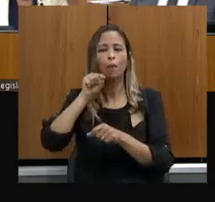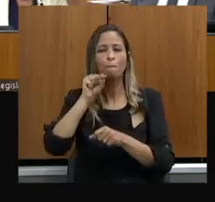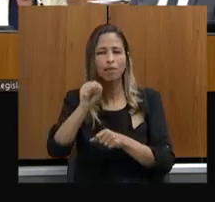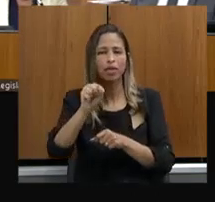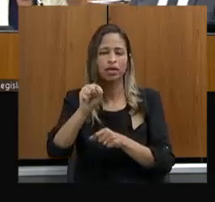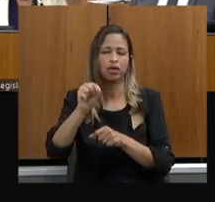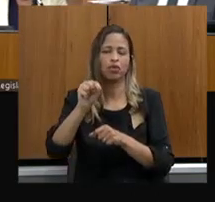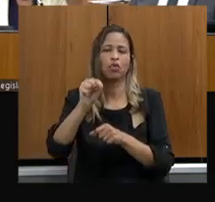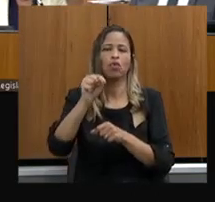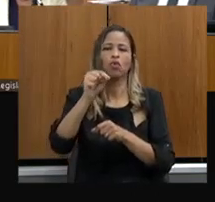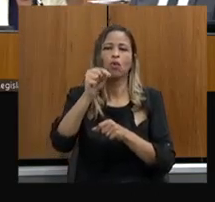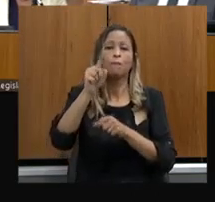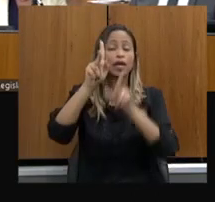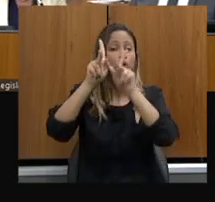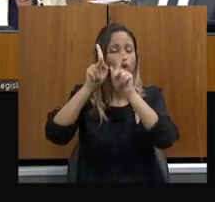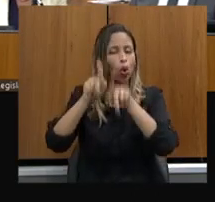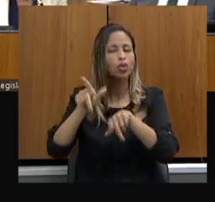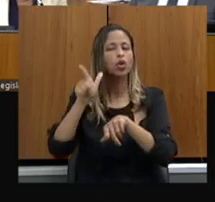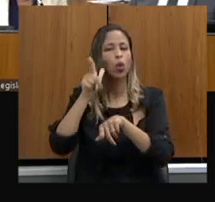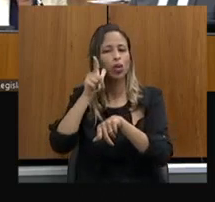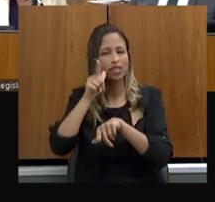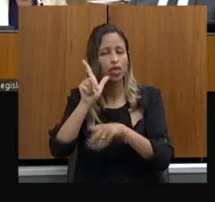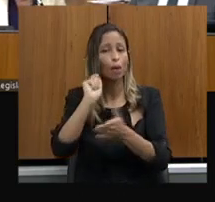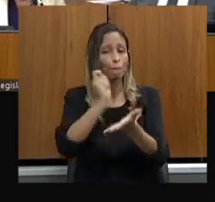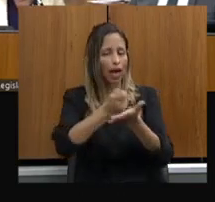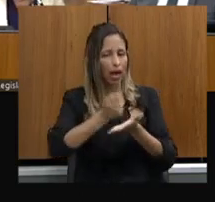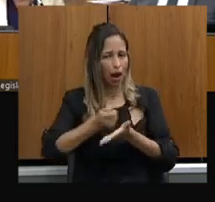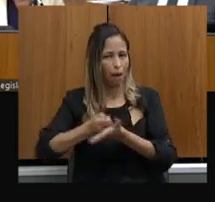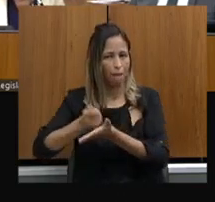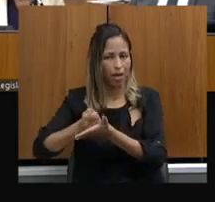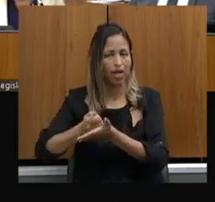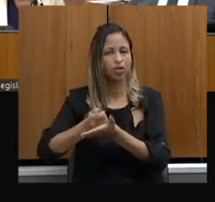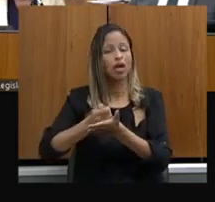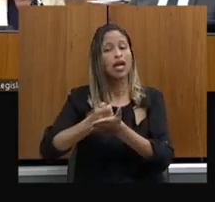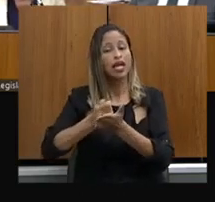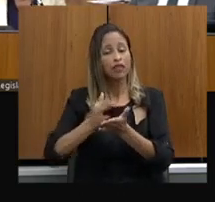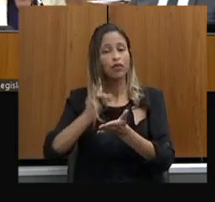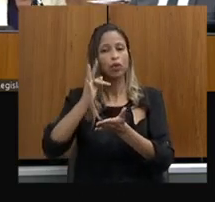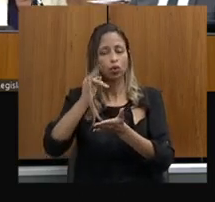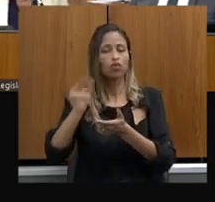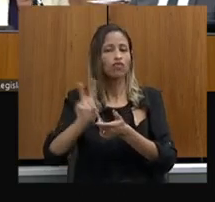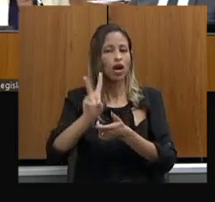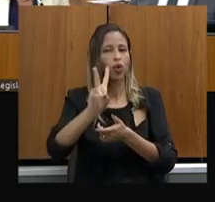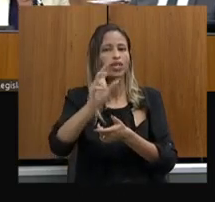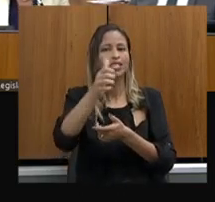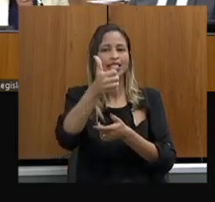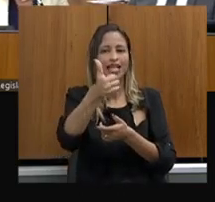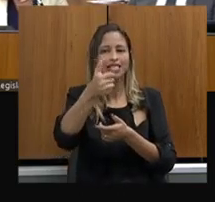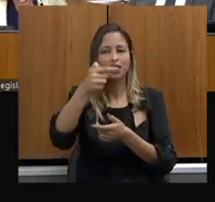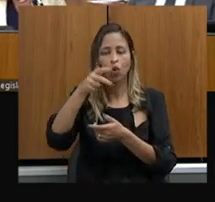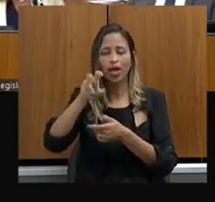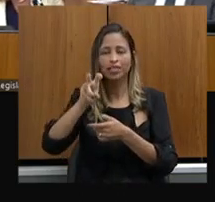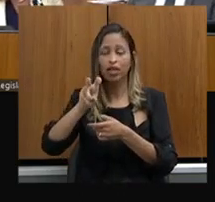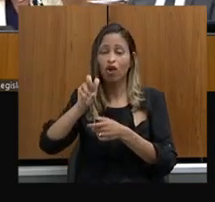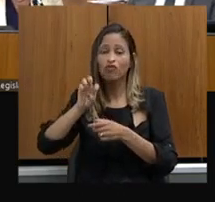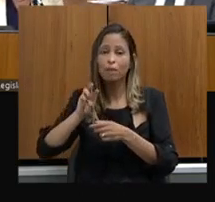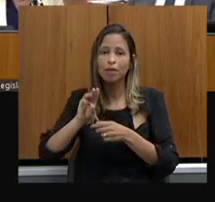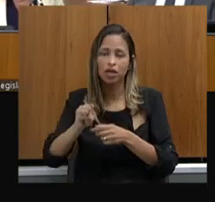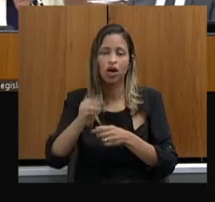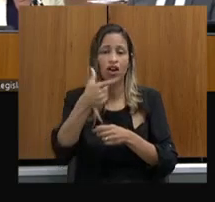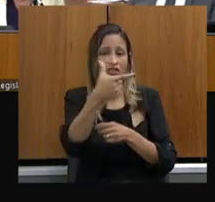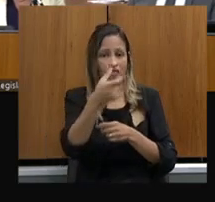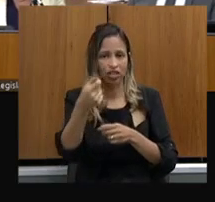8.427 beneficiários regularizamos esses pagamentos é a previsão da concessão de valores de 159 milhões em